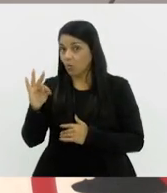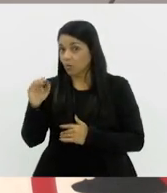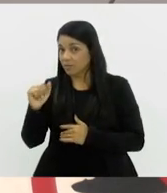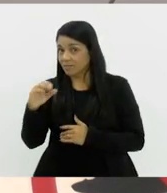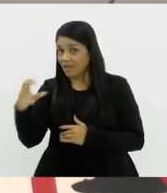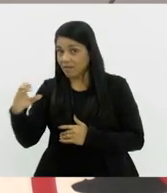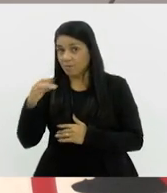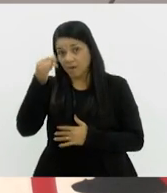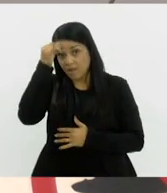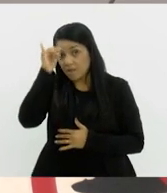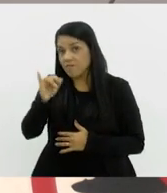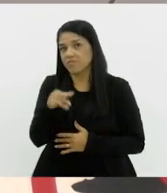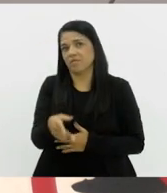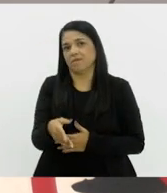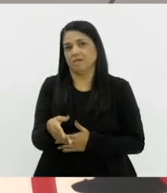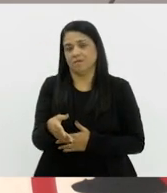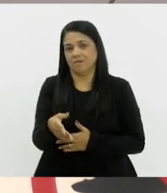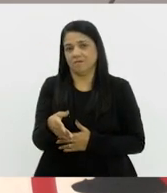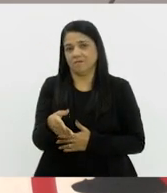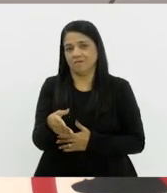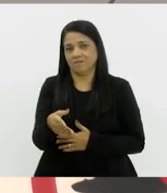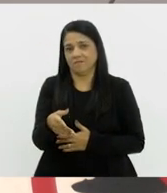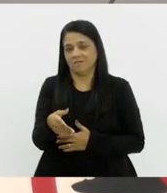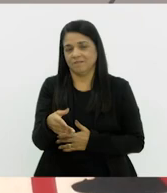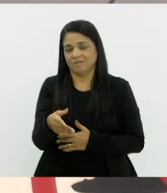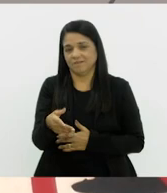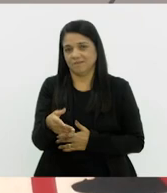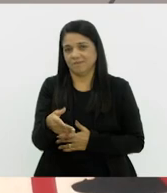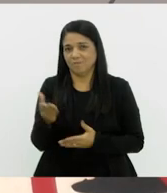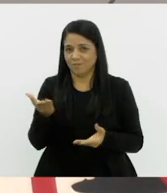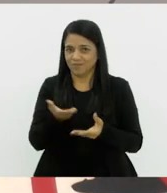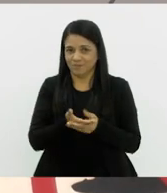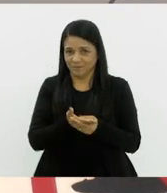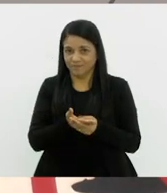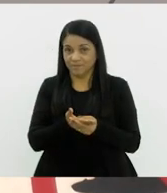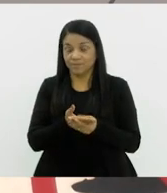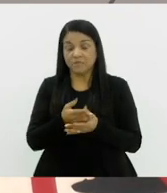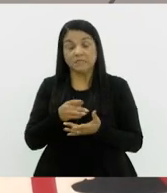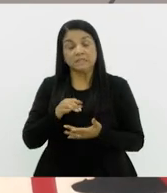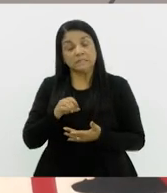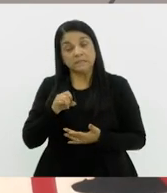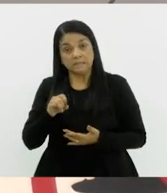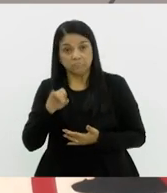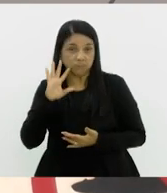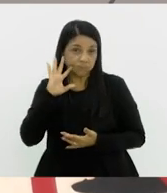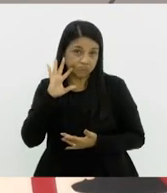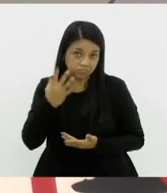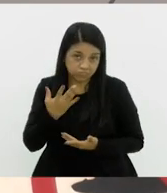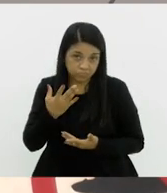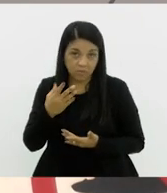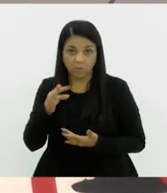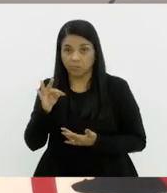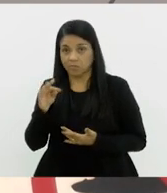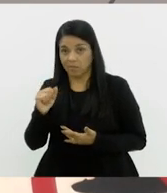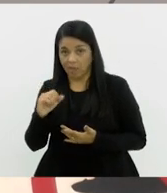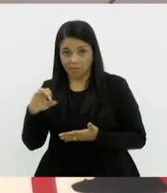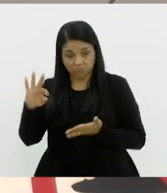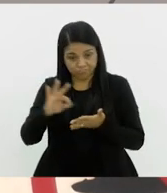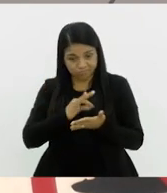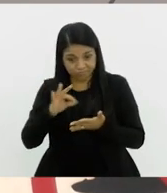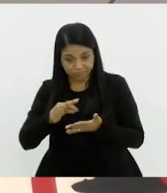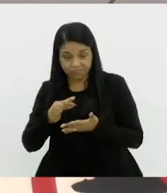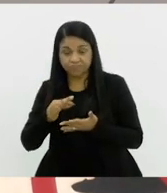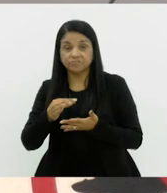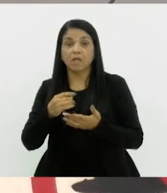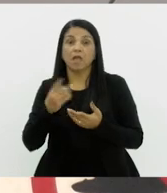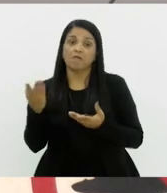acontecer isso. O TAC é para não acontecer isso. Se não se resolver pelo TAC, vamos para ação criminal federal. Quem